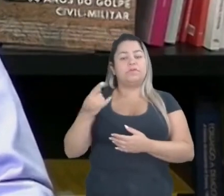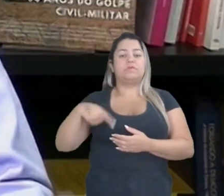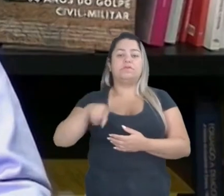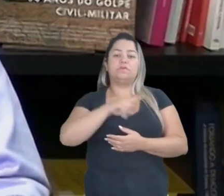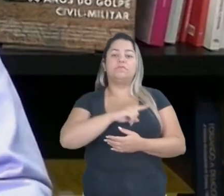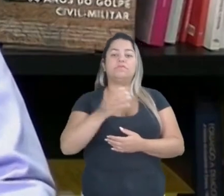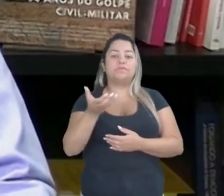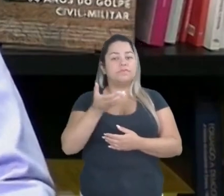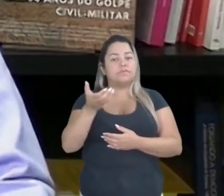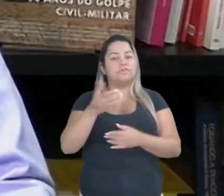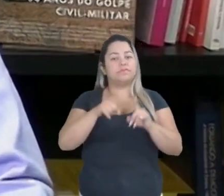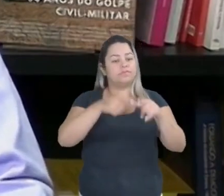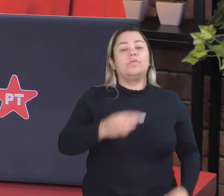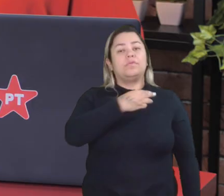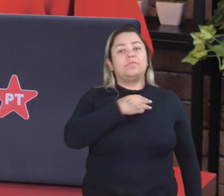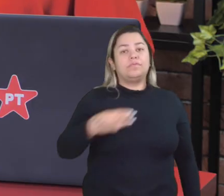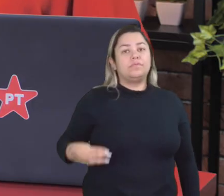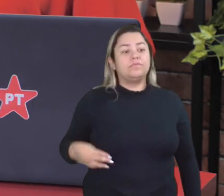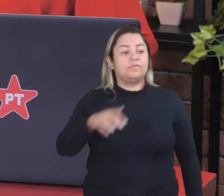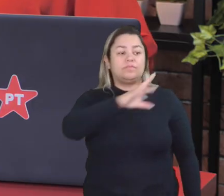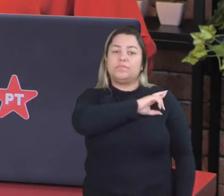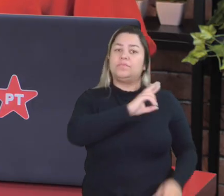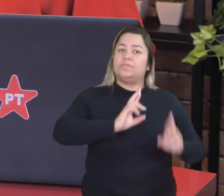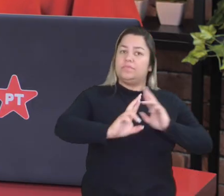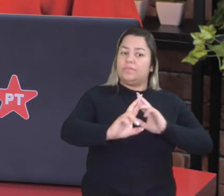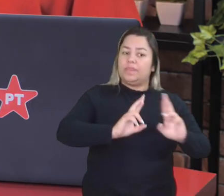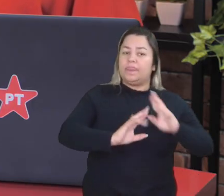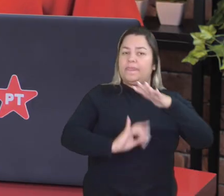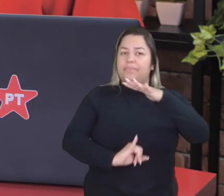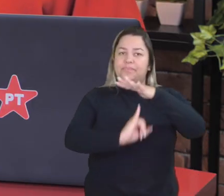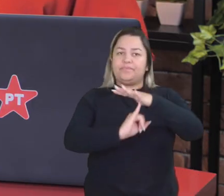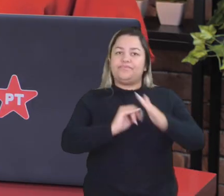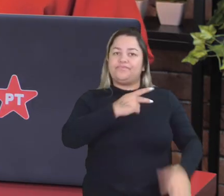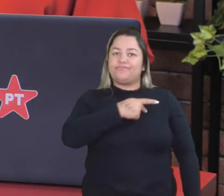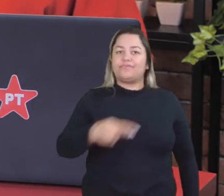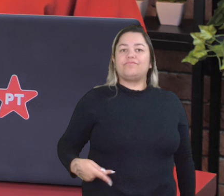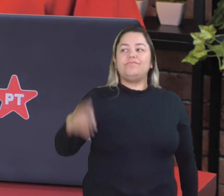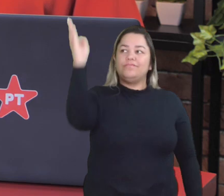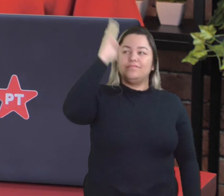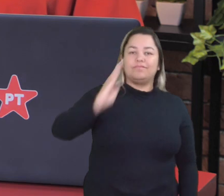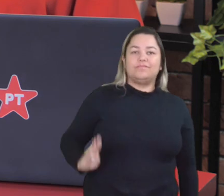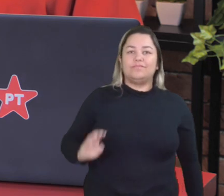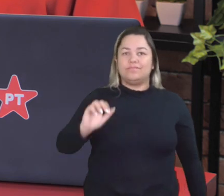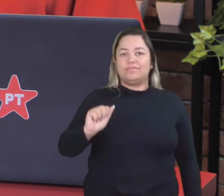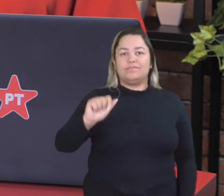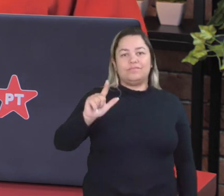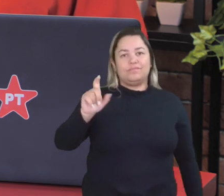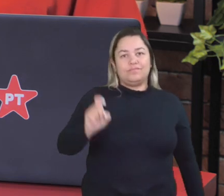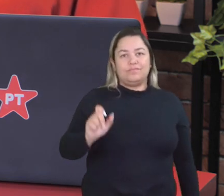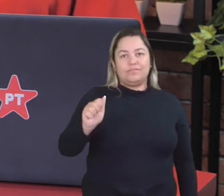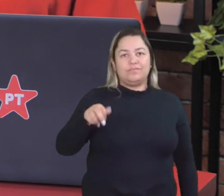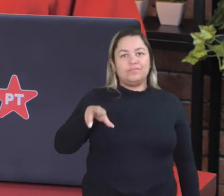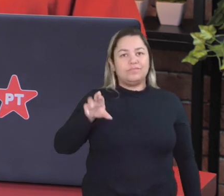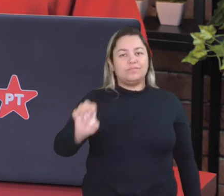queremos fazer um trabalho político partidário. O ministro-chefe da Secretaria de Relações Institucionais da Presidência da República,